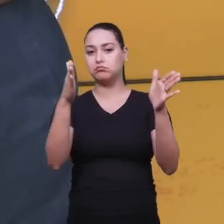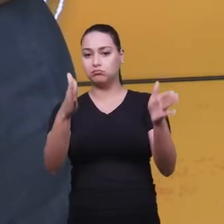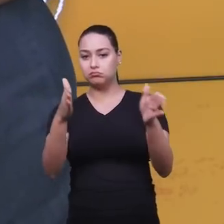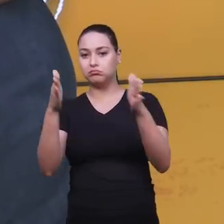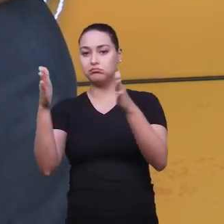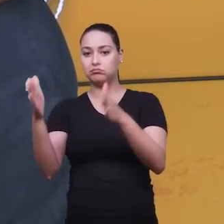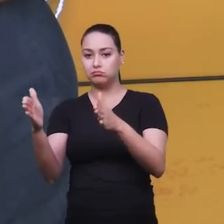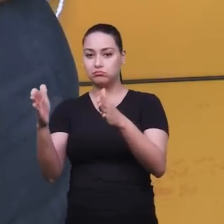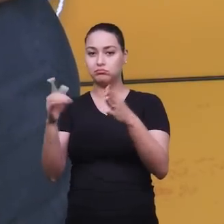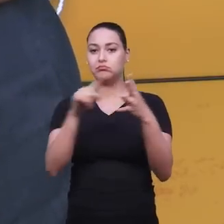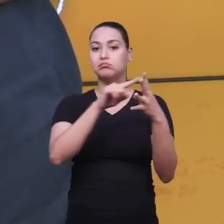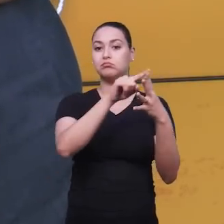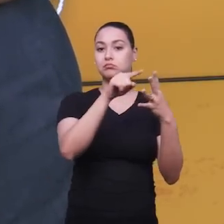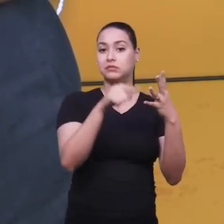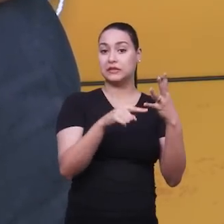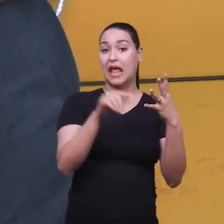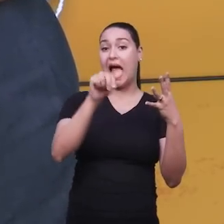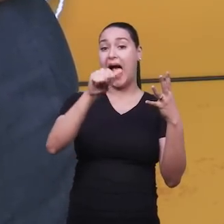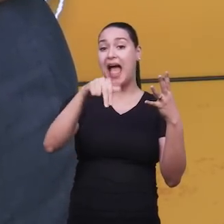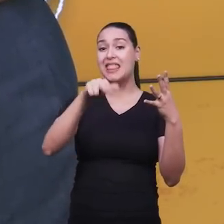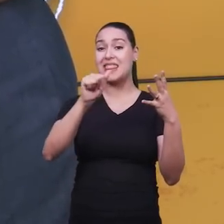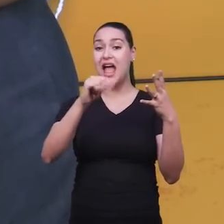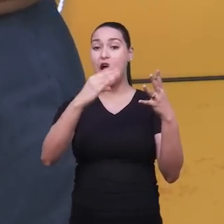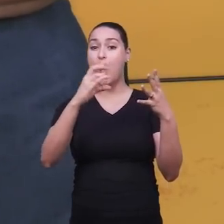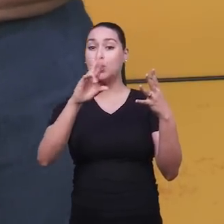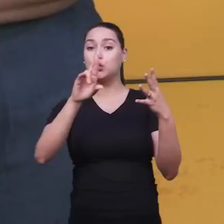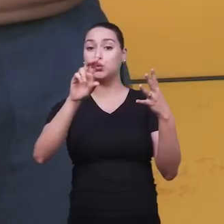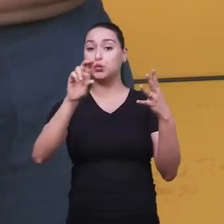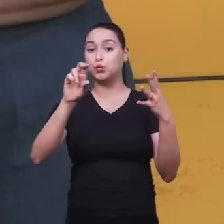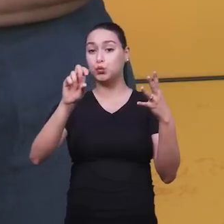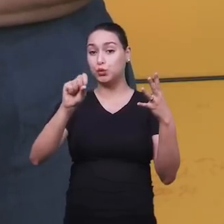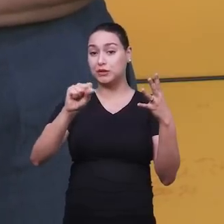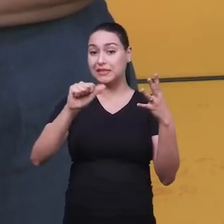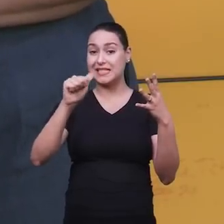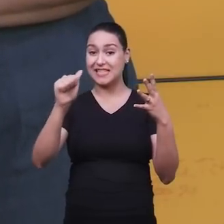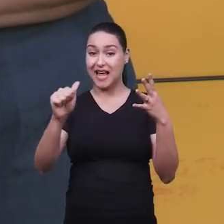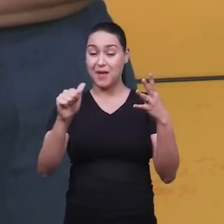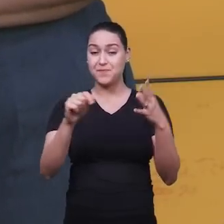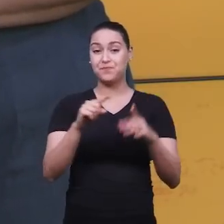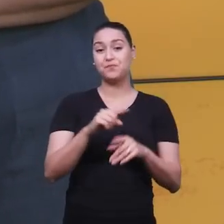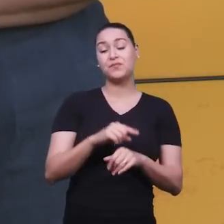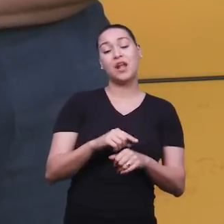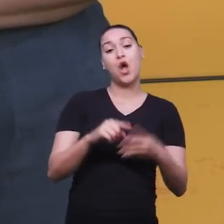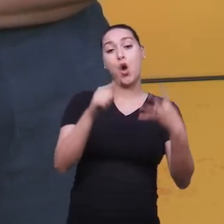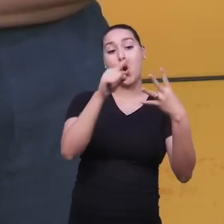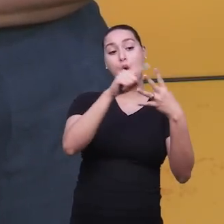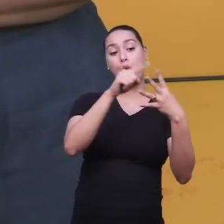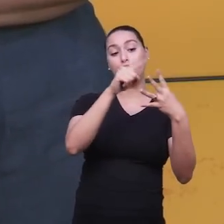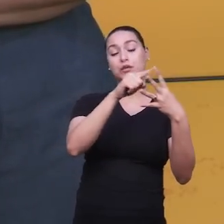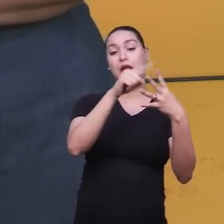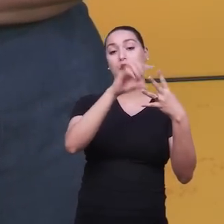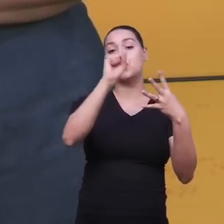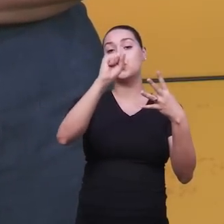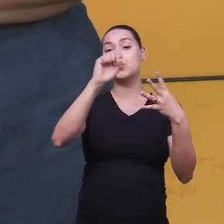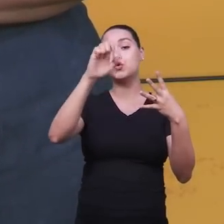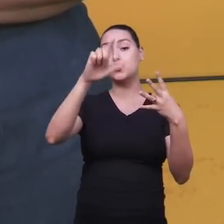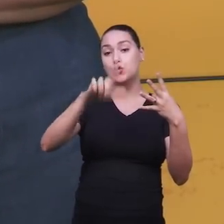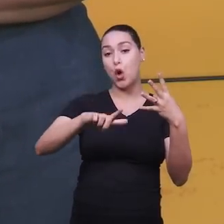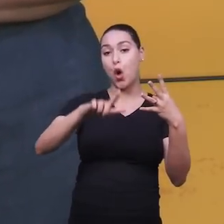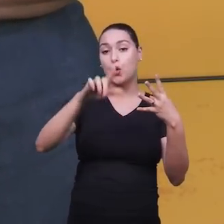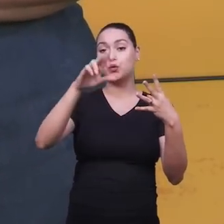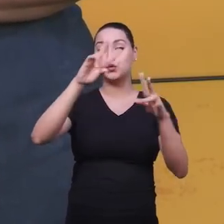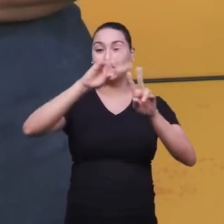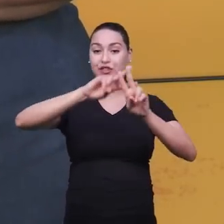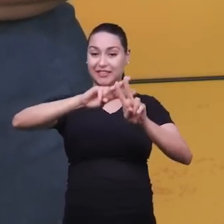este primeiro compasso é uma anacruza. O primeiro tempo está aqui na notinha Sol